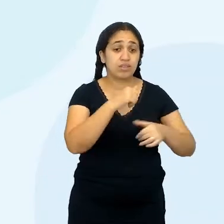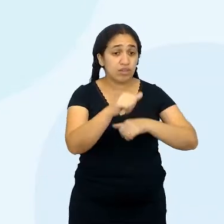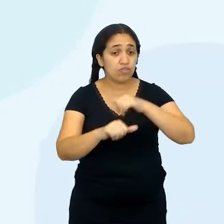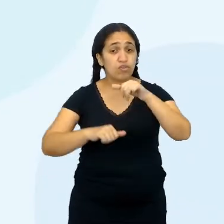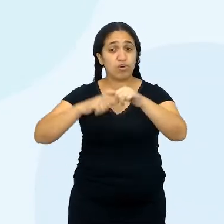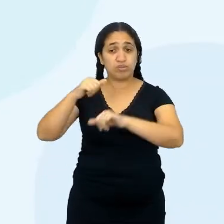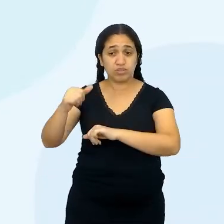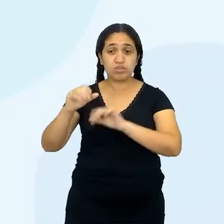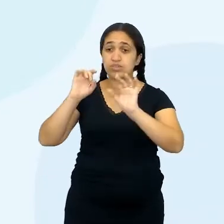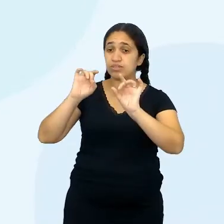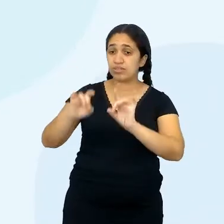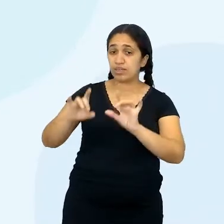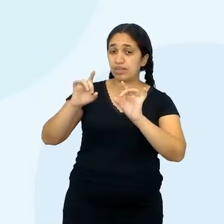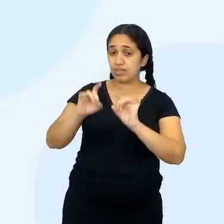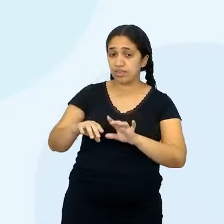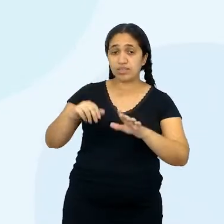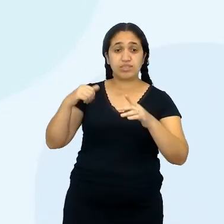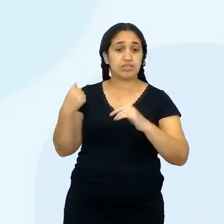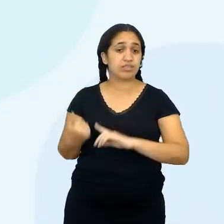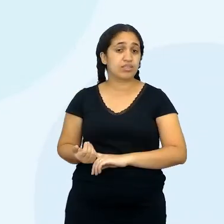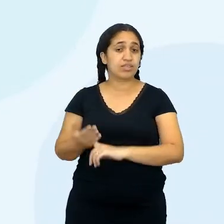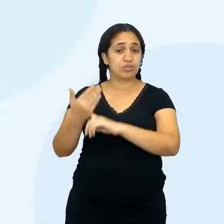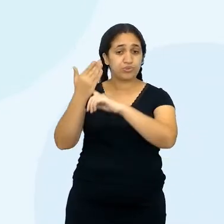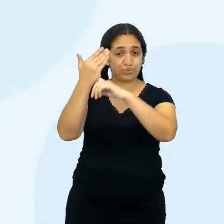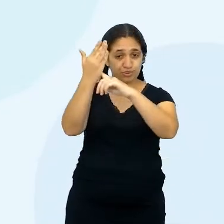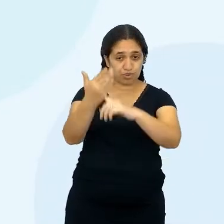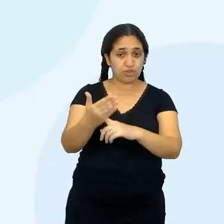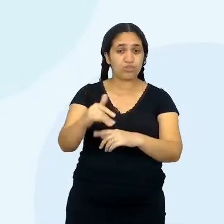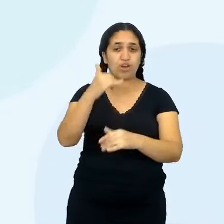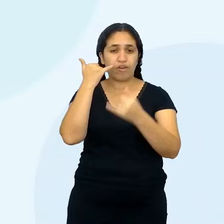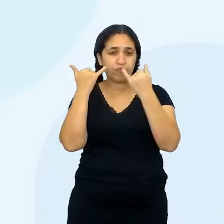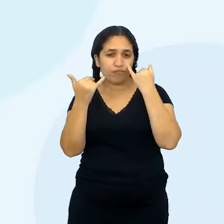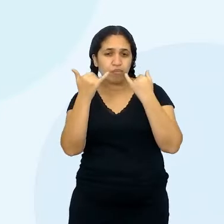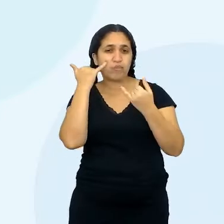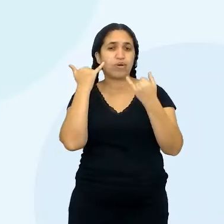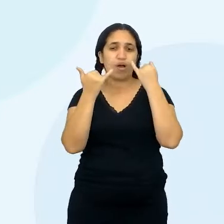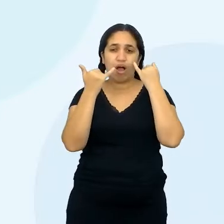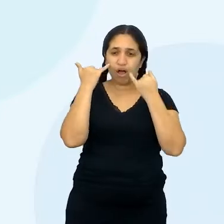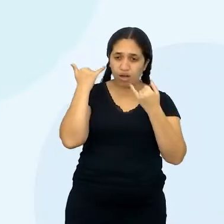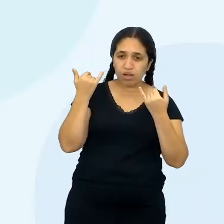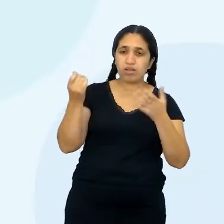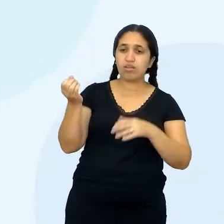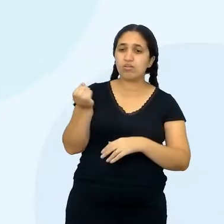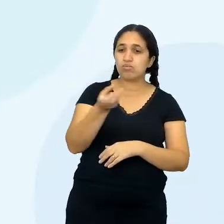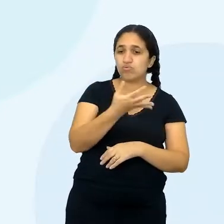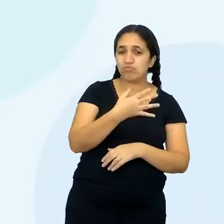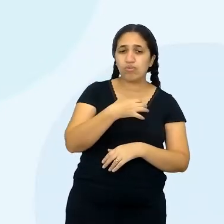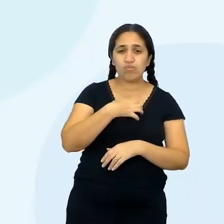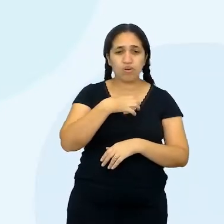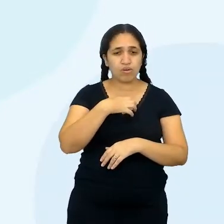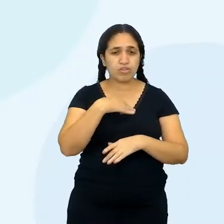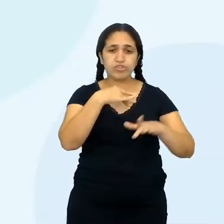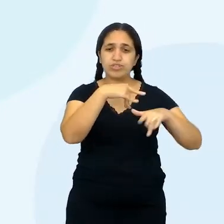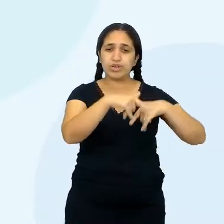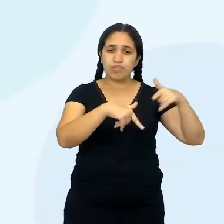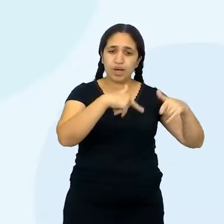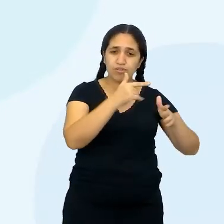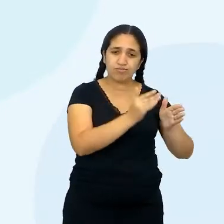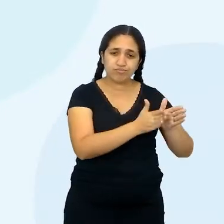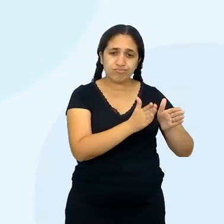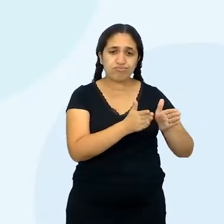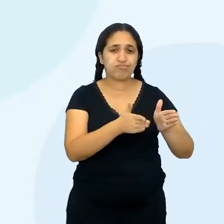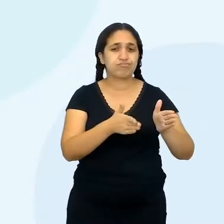das transformações técnicas, tecnológicas e informacionais e das novas formas de